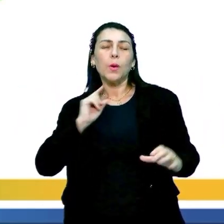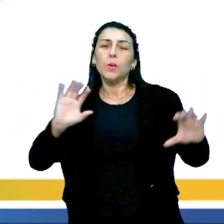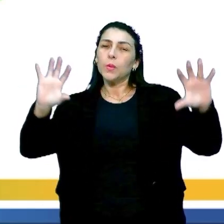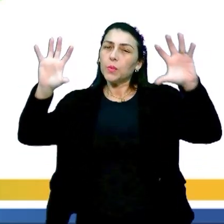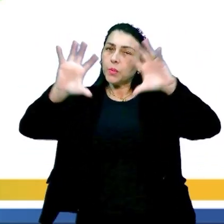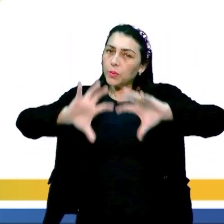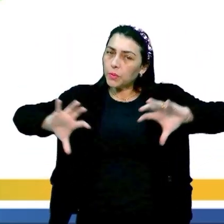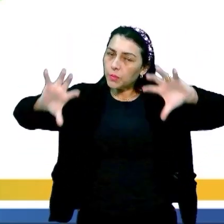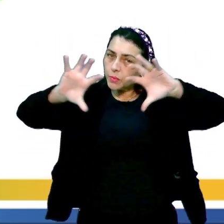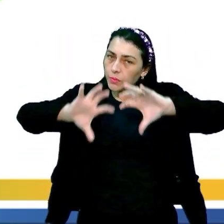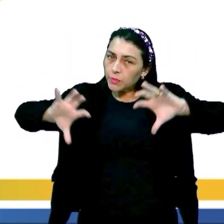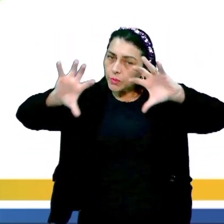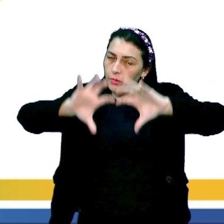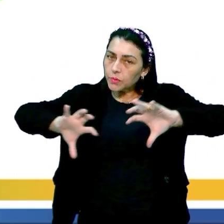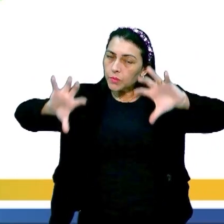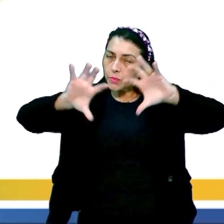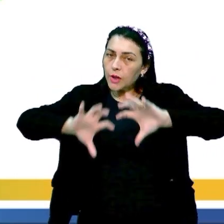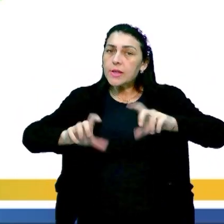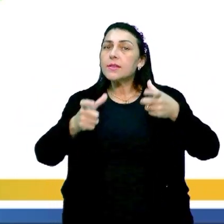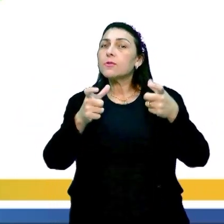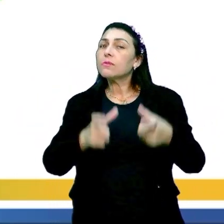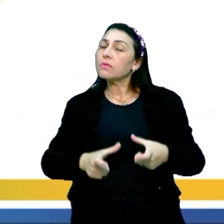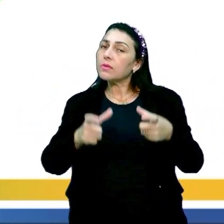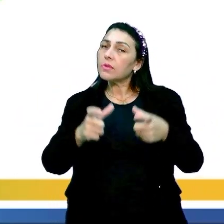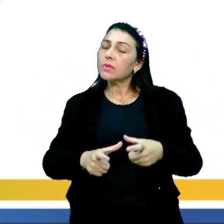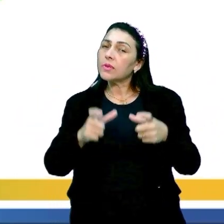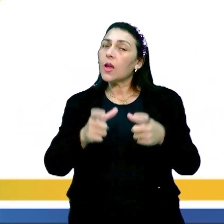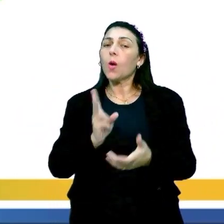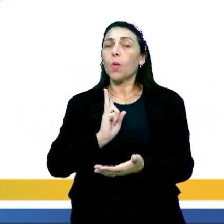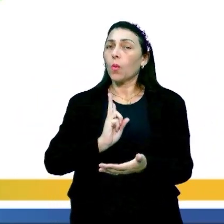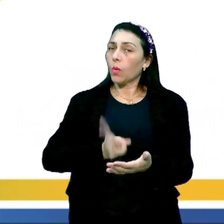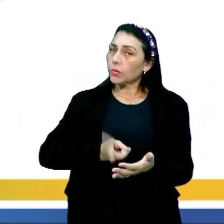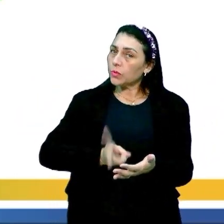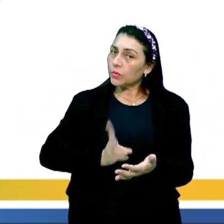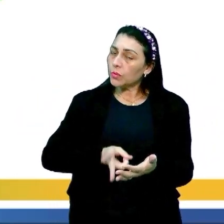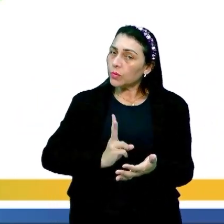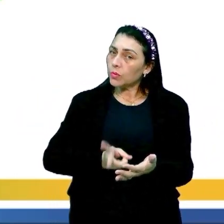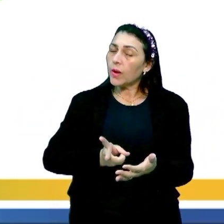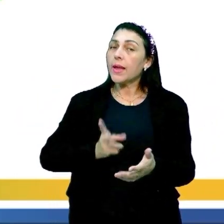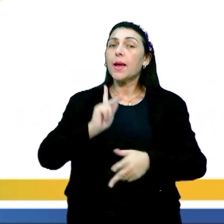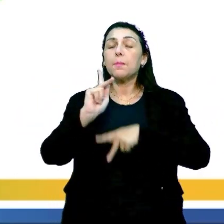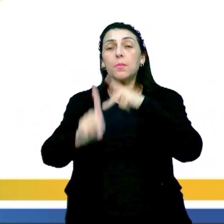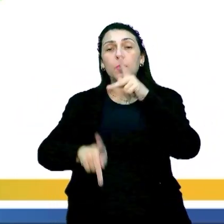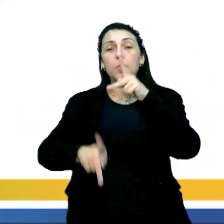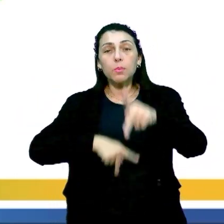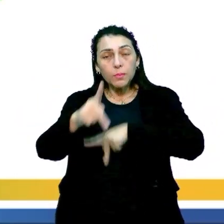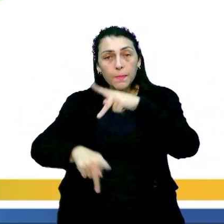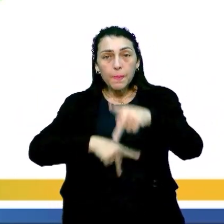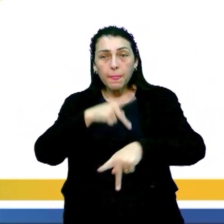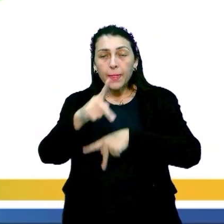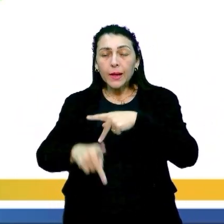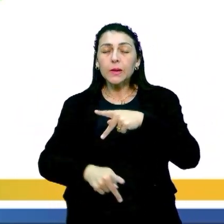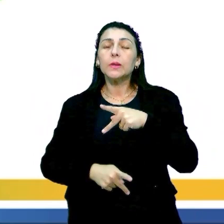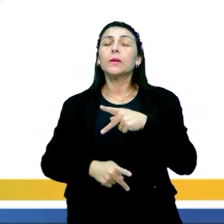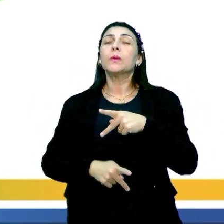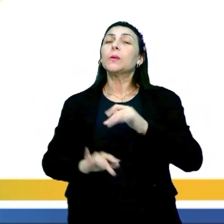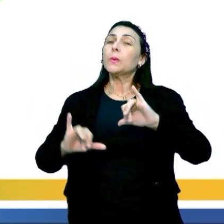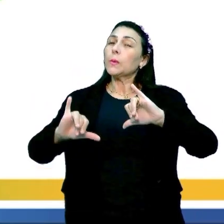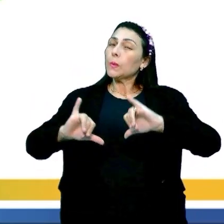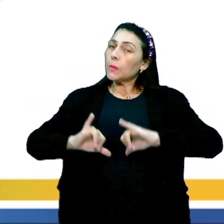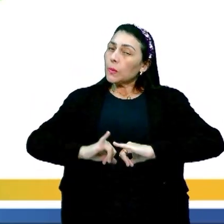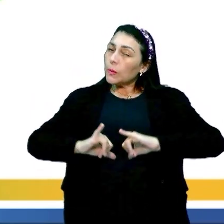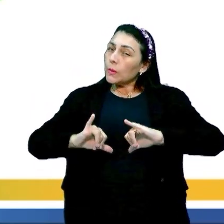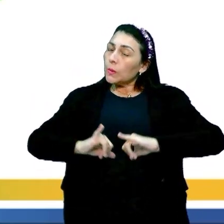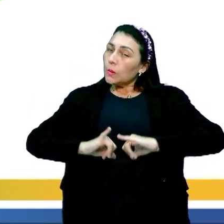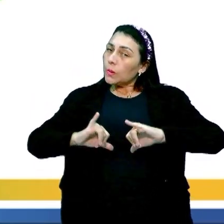que está nesse ambiente, ela permanece e a população enfrenta uma